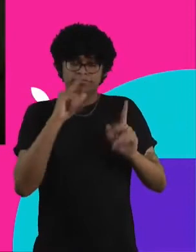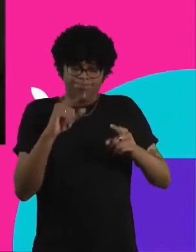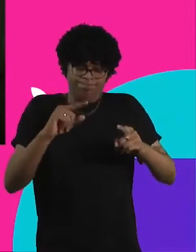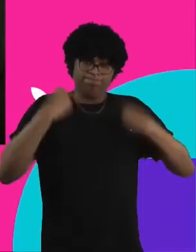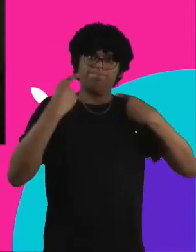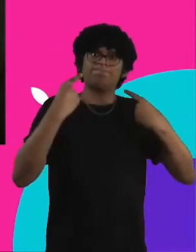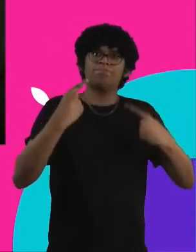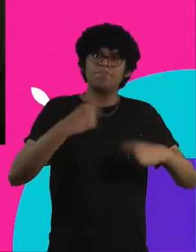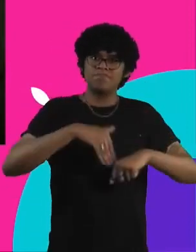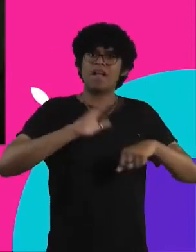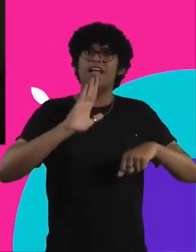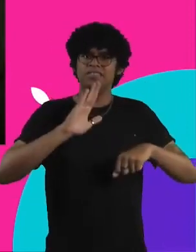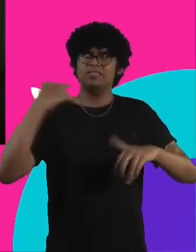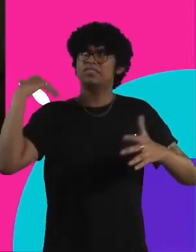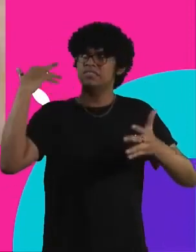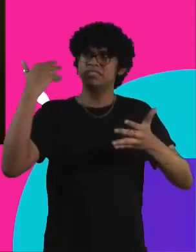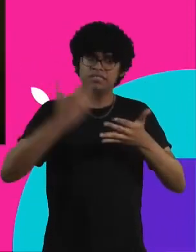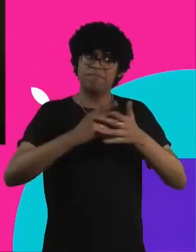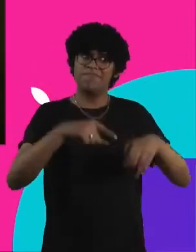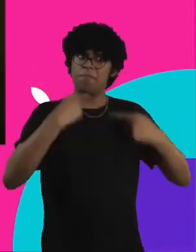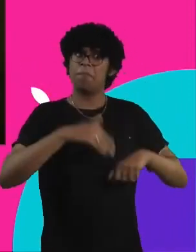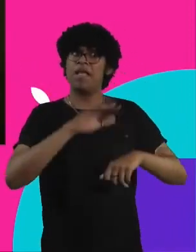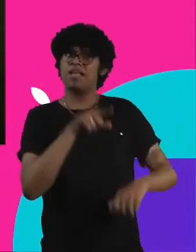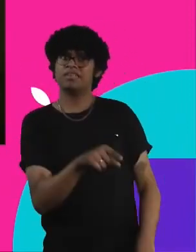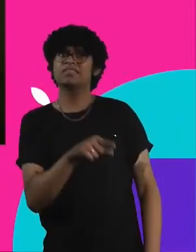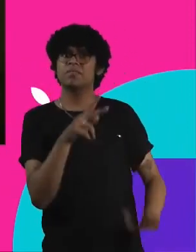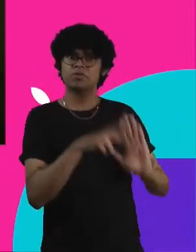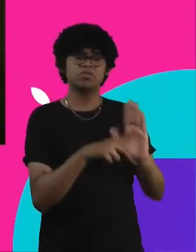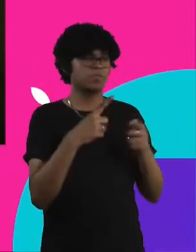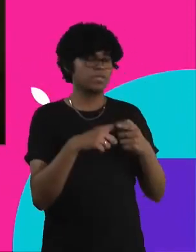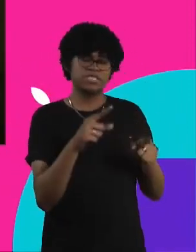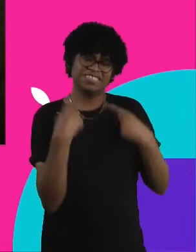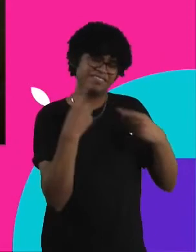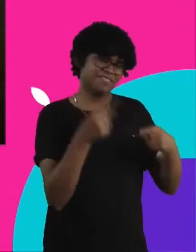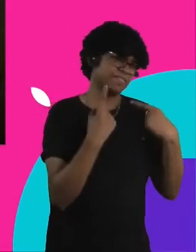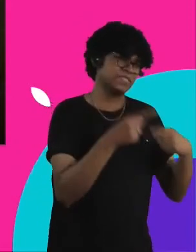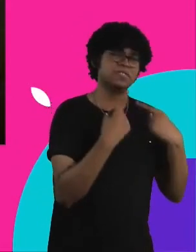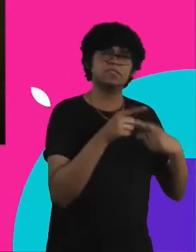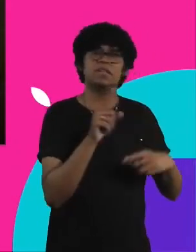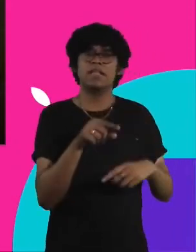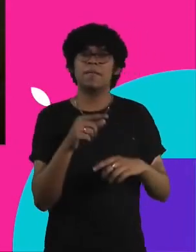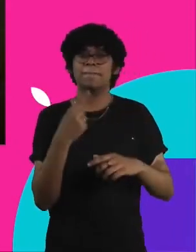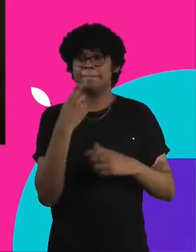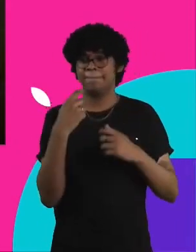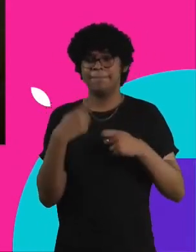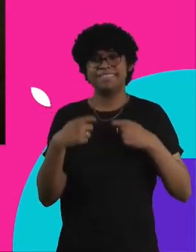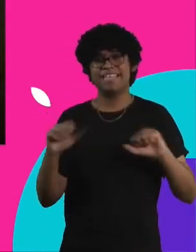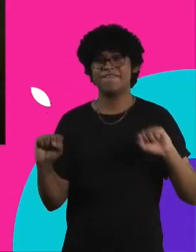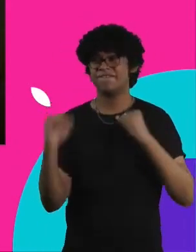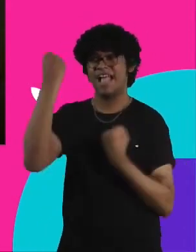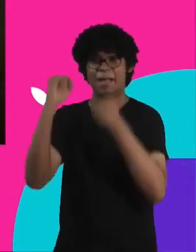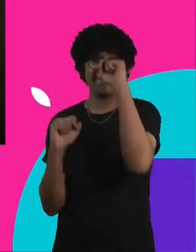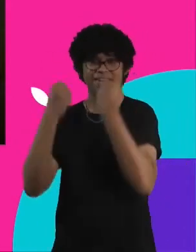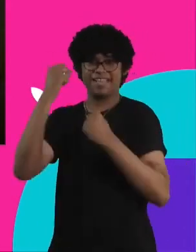história, porque a gente teve de ponta a ponta uma série de desafios. Nós tivemos que montar uma fábrica virtual, porque a gente chamou isso